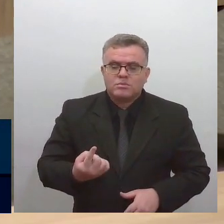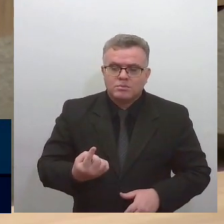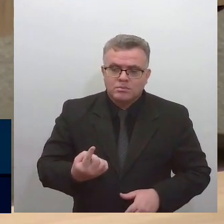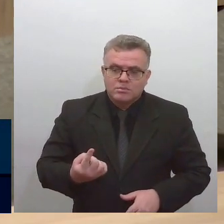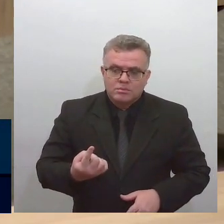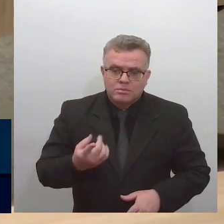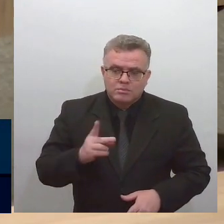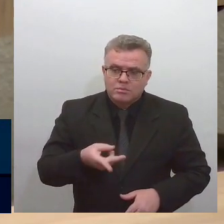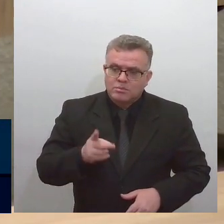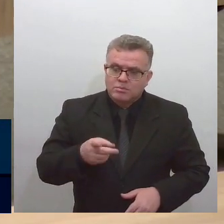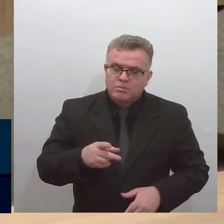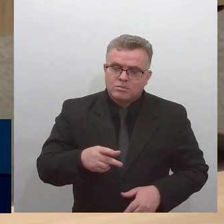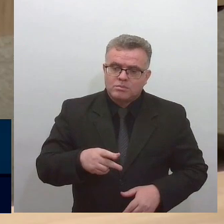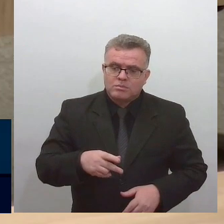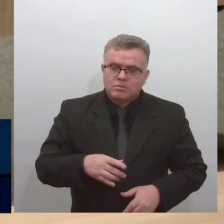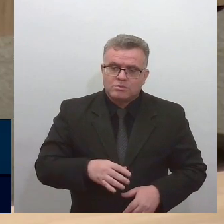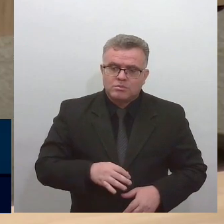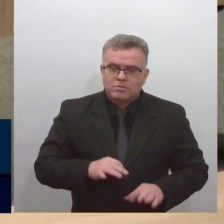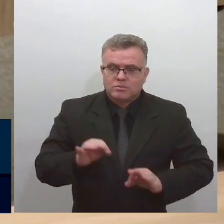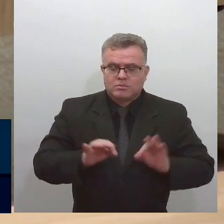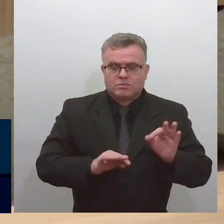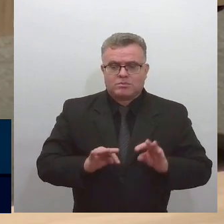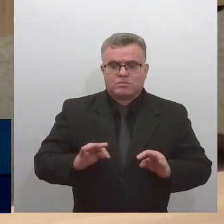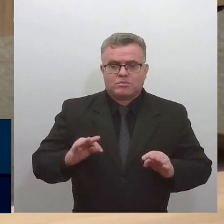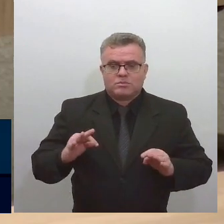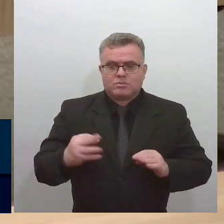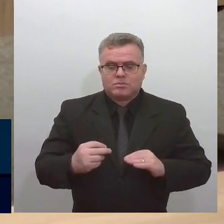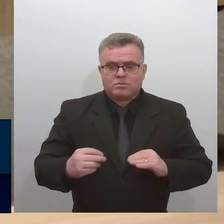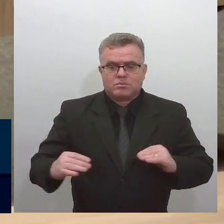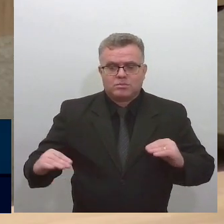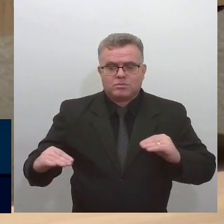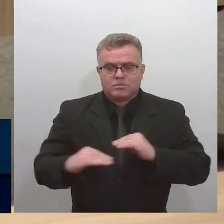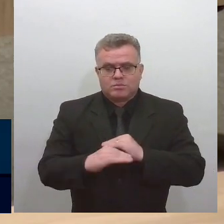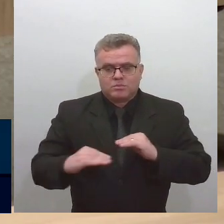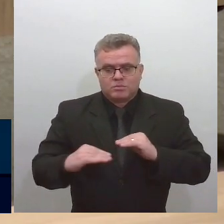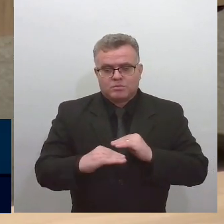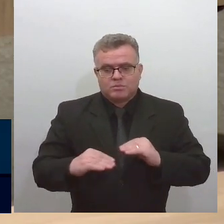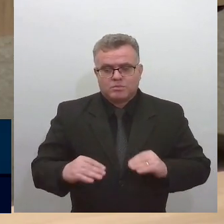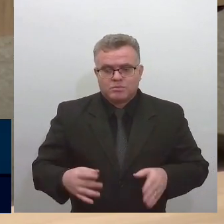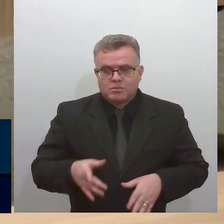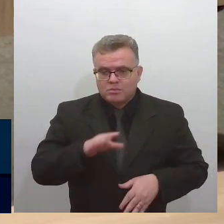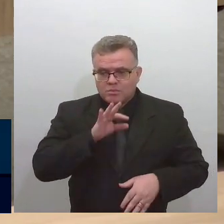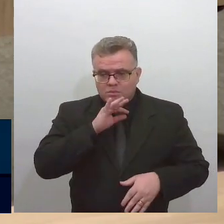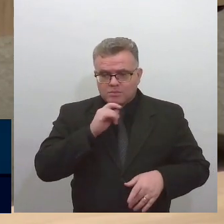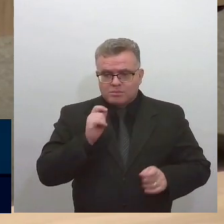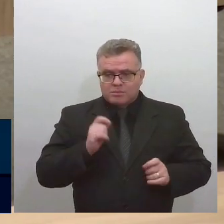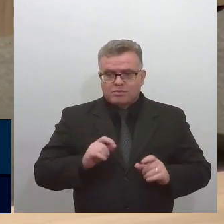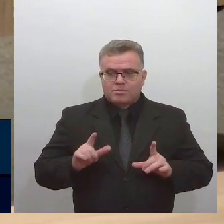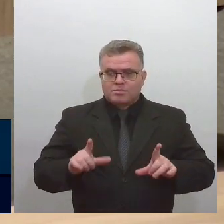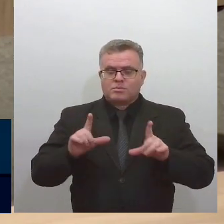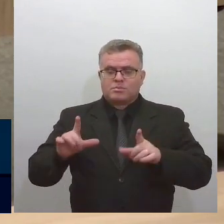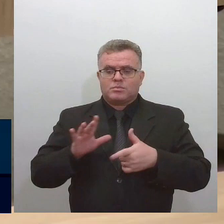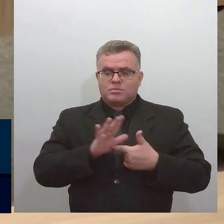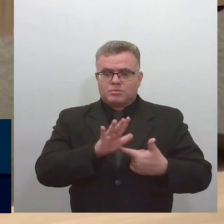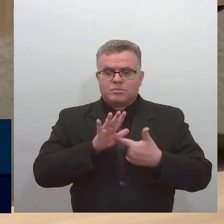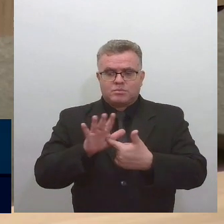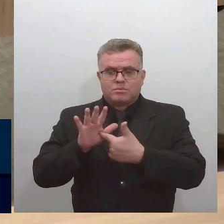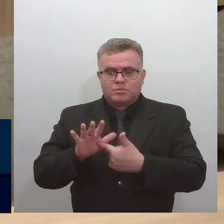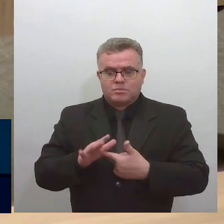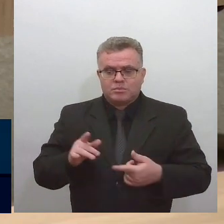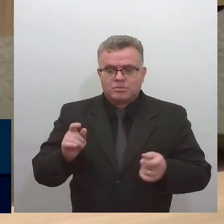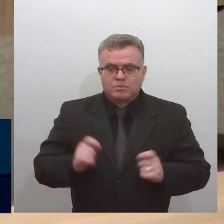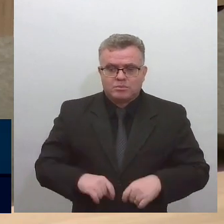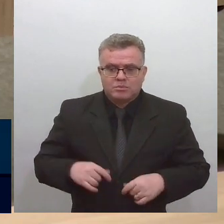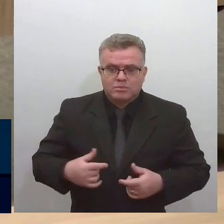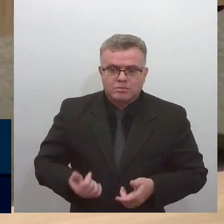recomposição de todo o pavimento quando vem sendo danificado sinalizações né ali no trecho do Pai André